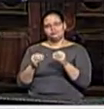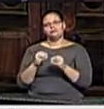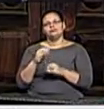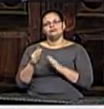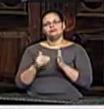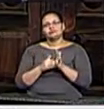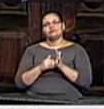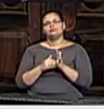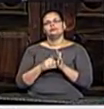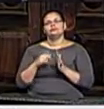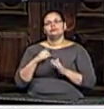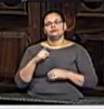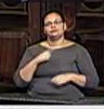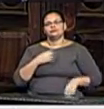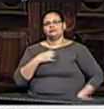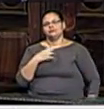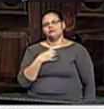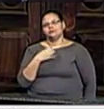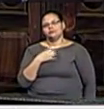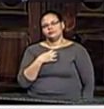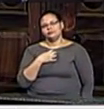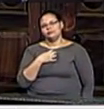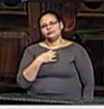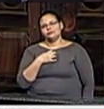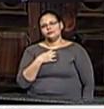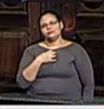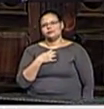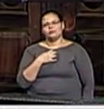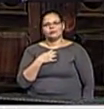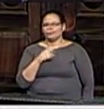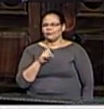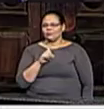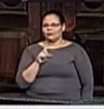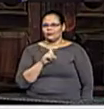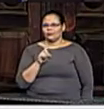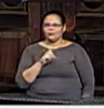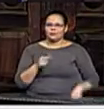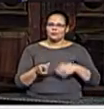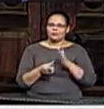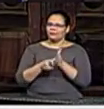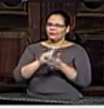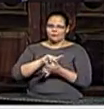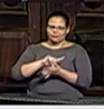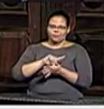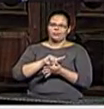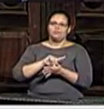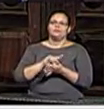vem neste sentido não foi precedido de